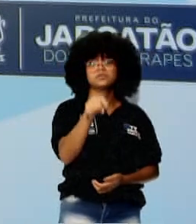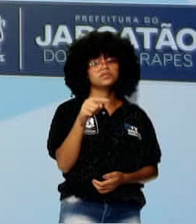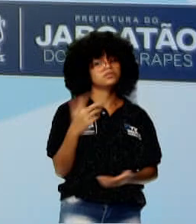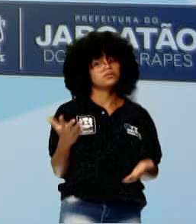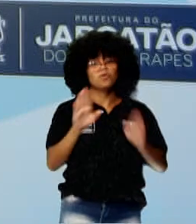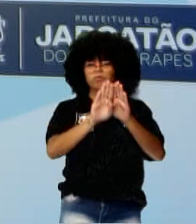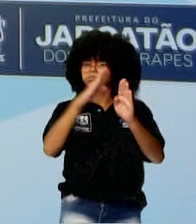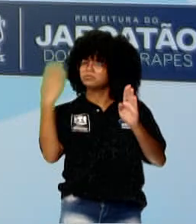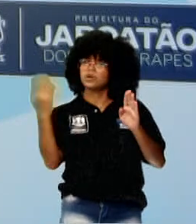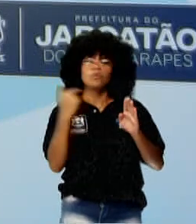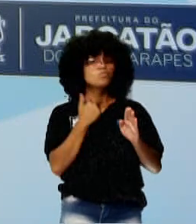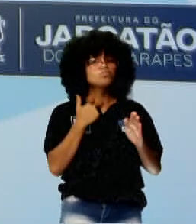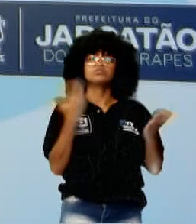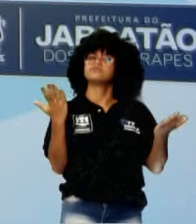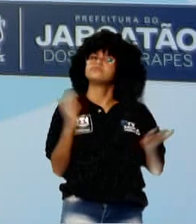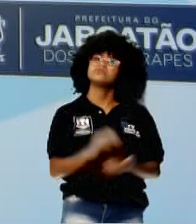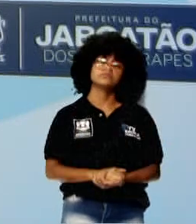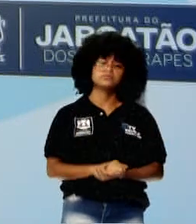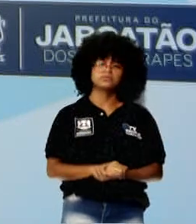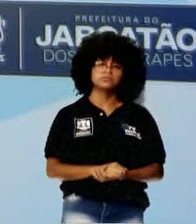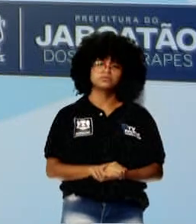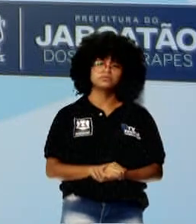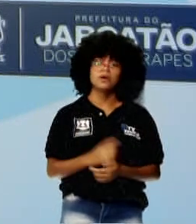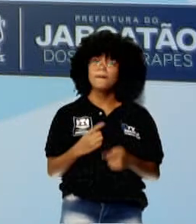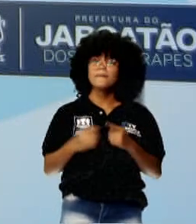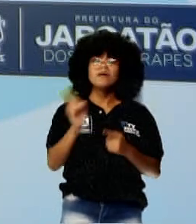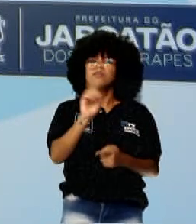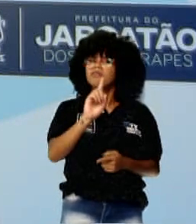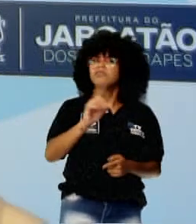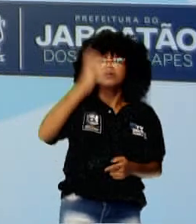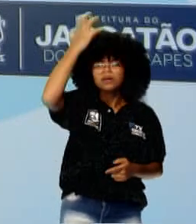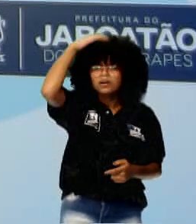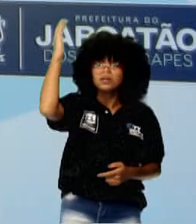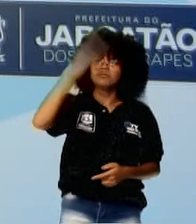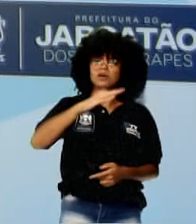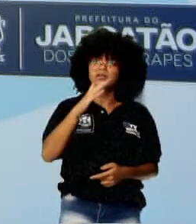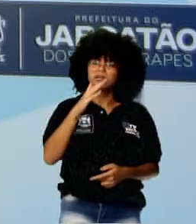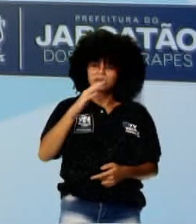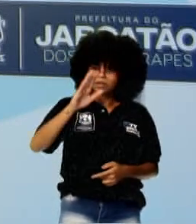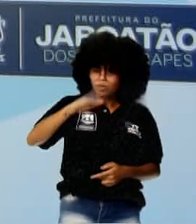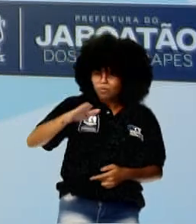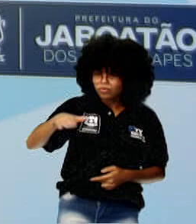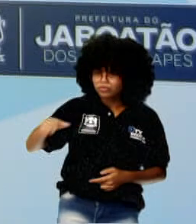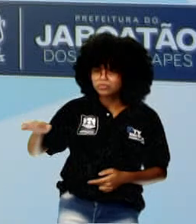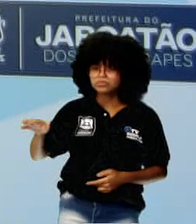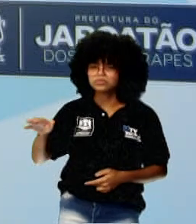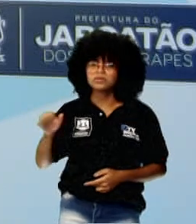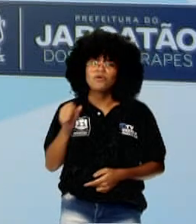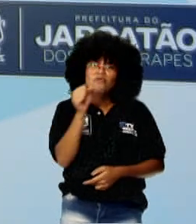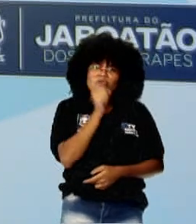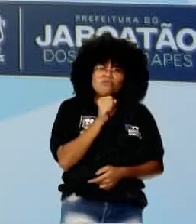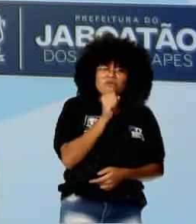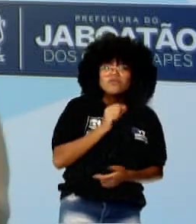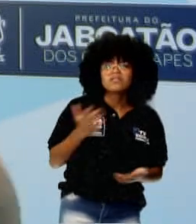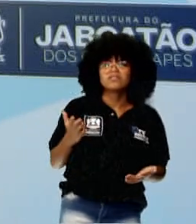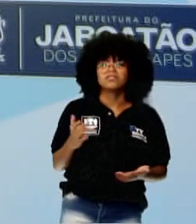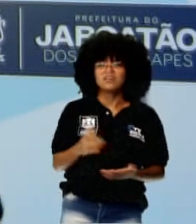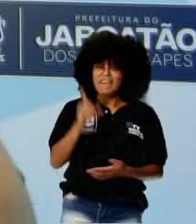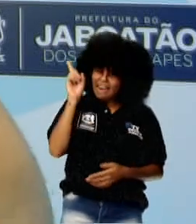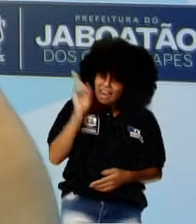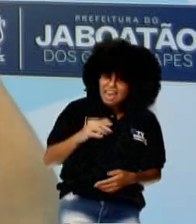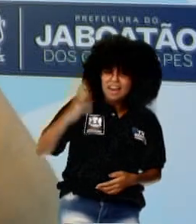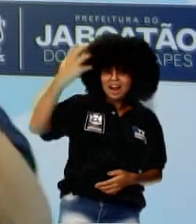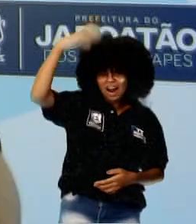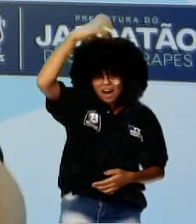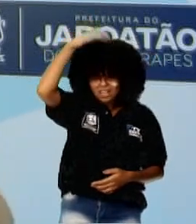foi teimosa, menina. Mas não era a Rainha Má, era uma jovem senhora. Que jovem senhora o quê? Claro que era a Rainha Má.